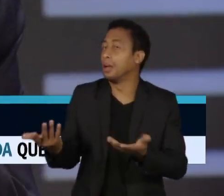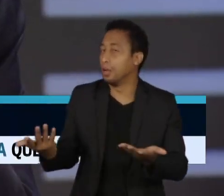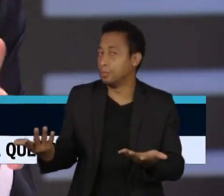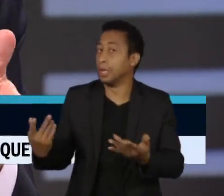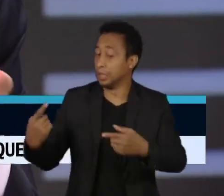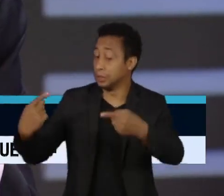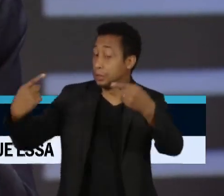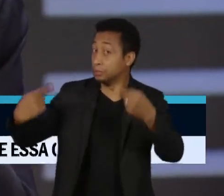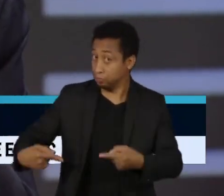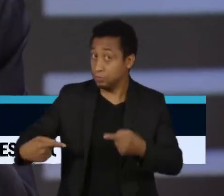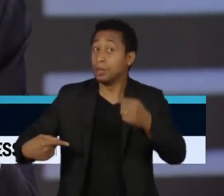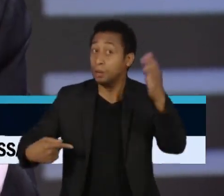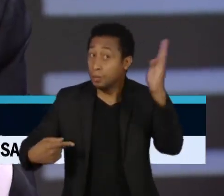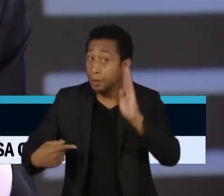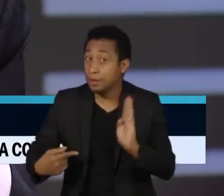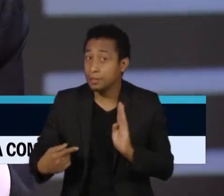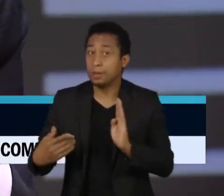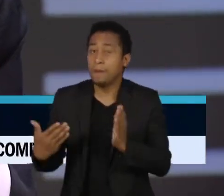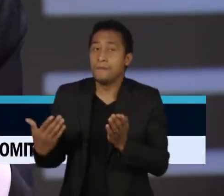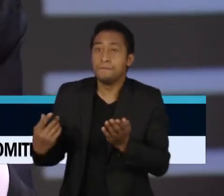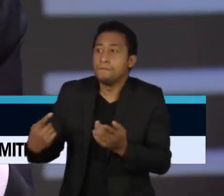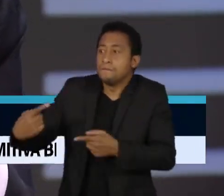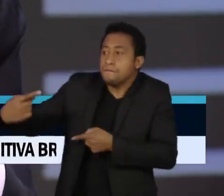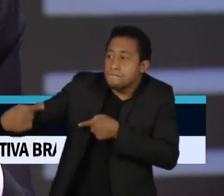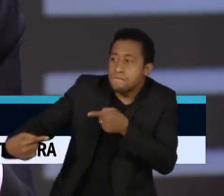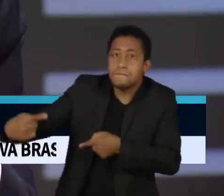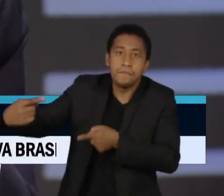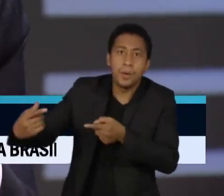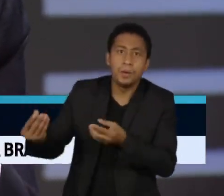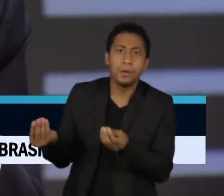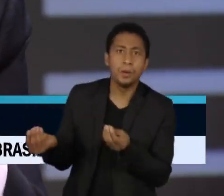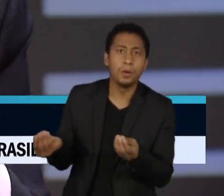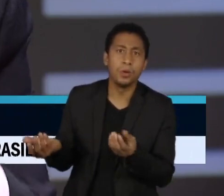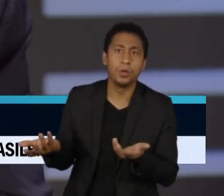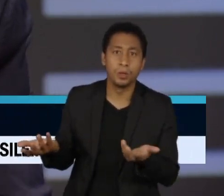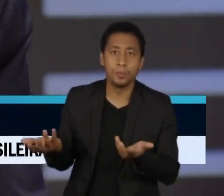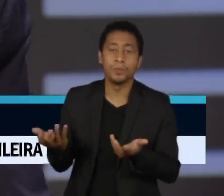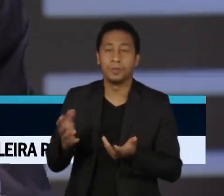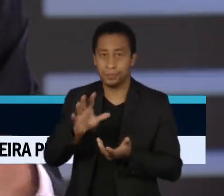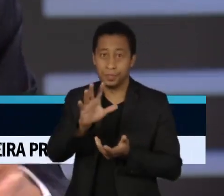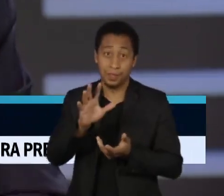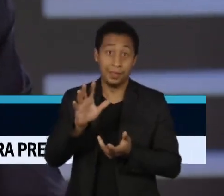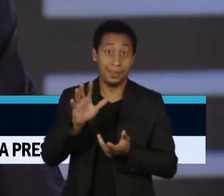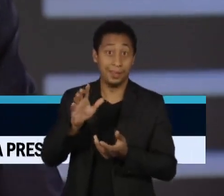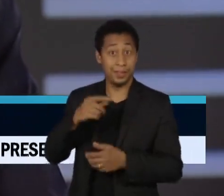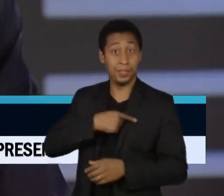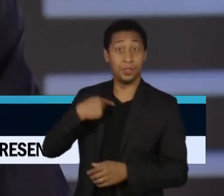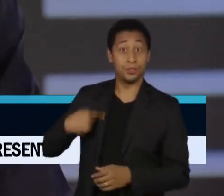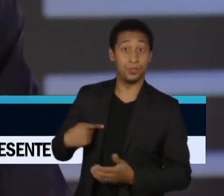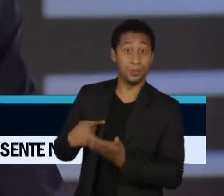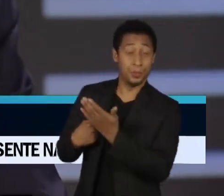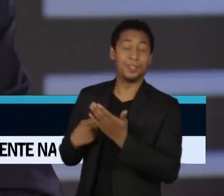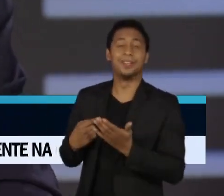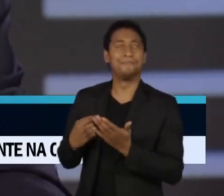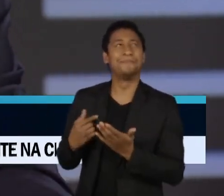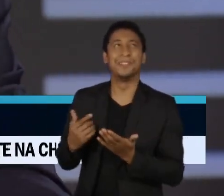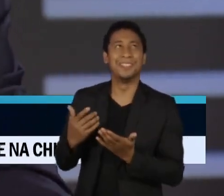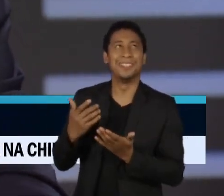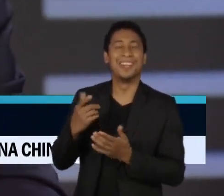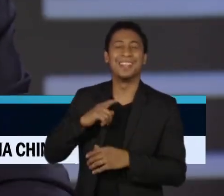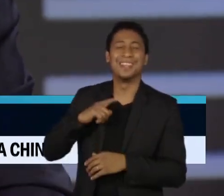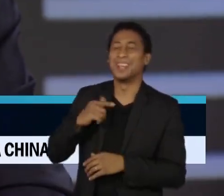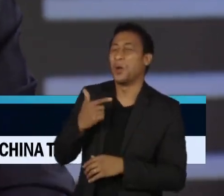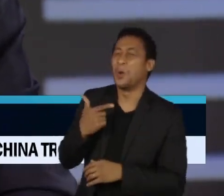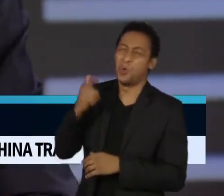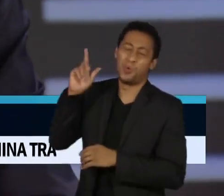para o Brasil, para os nossos debates, como é que vai ser essa relação, por exemplo, cultural com a China? A gente conhece um outro filme chinês, mas não